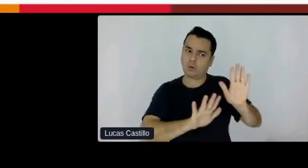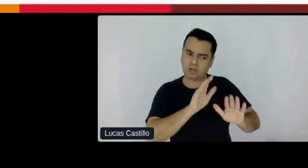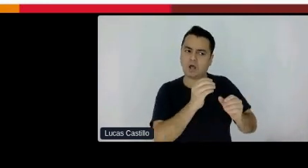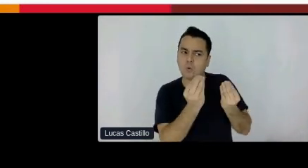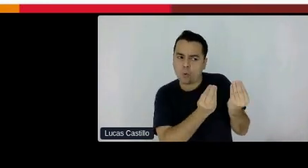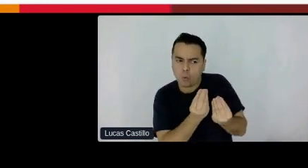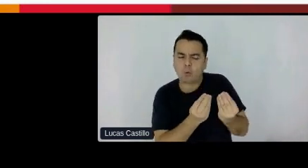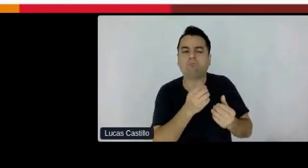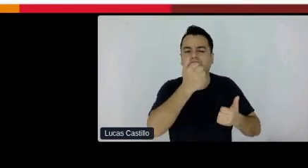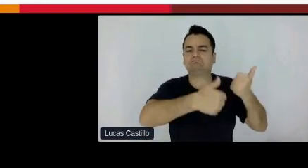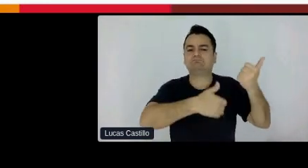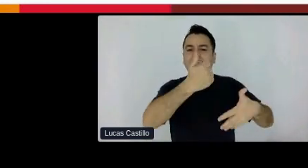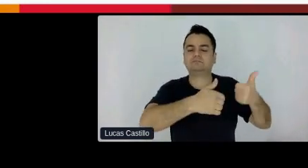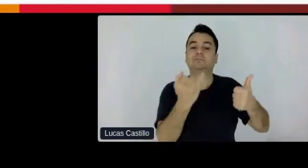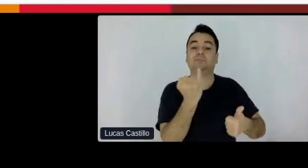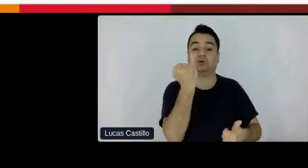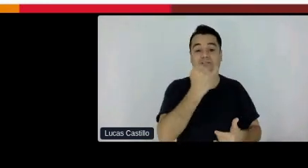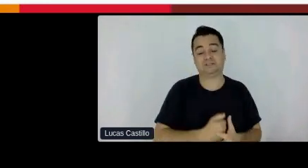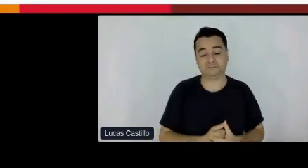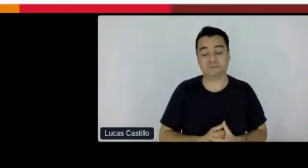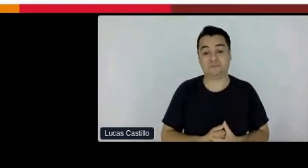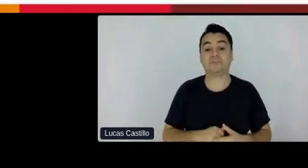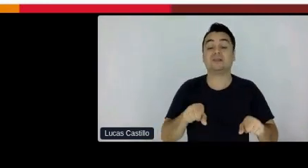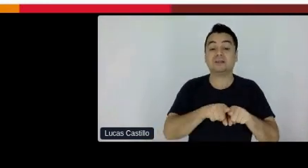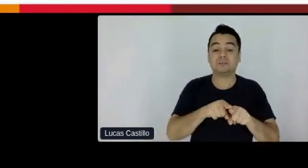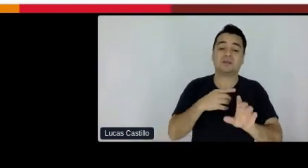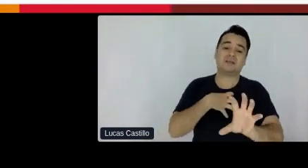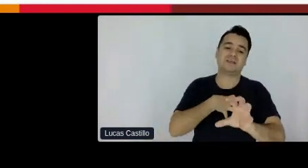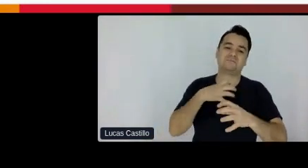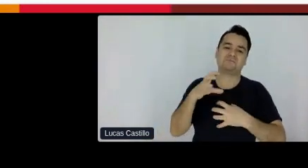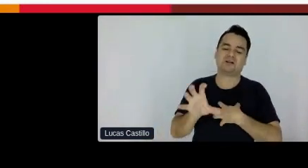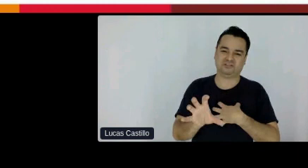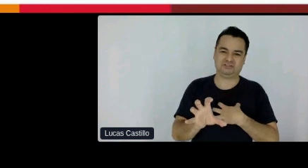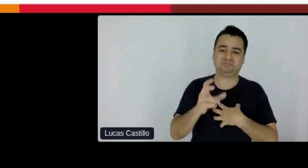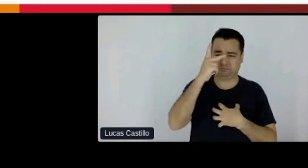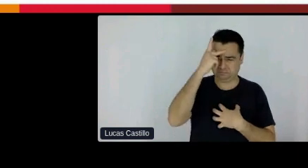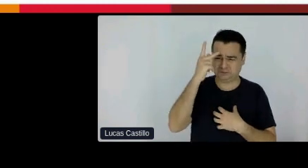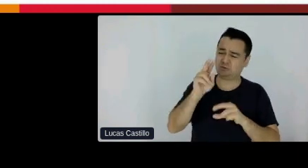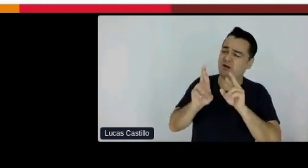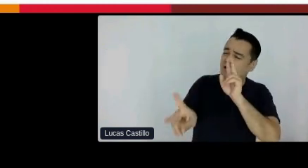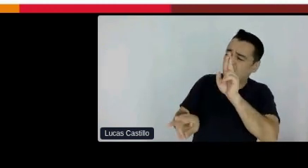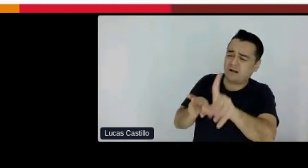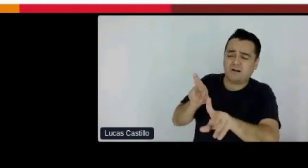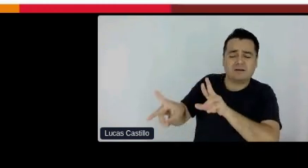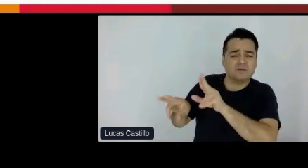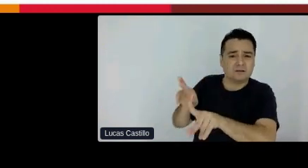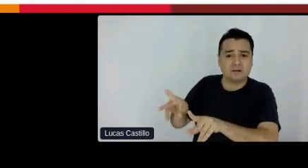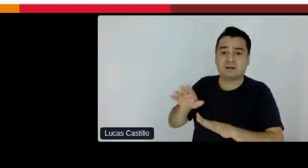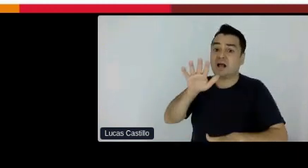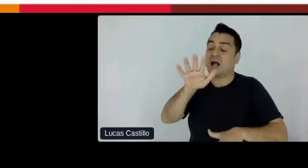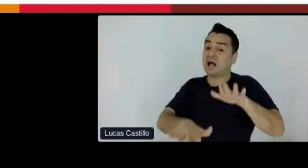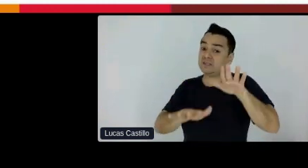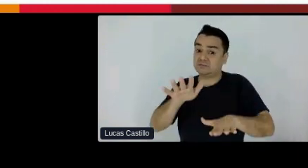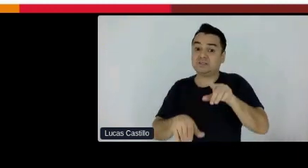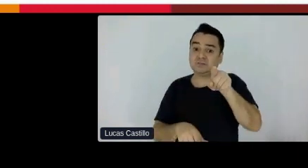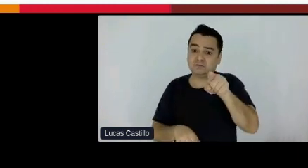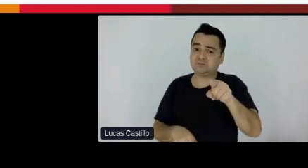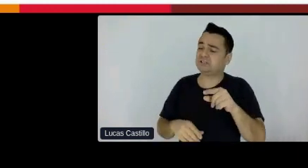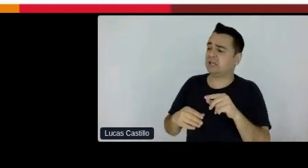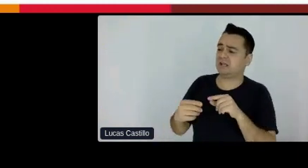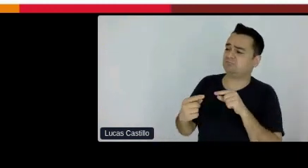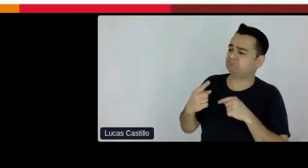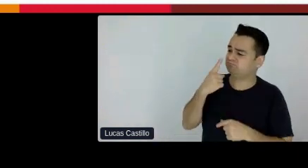de onde que partem as pessoas. Ter empatia e entender as pessoas mesmo que você não tenha